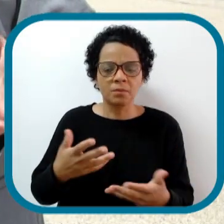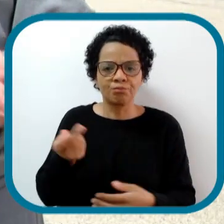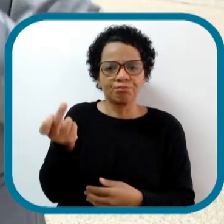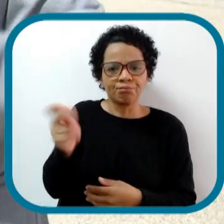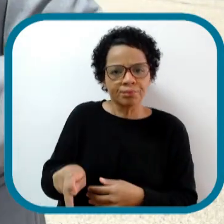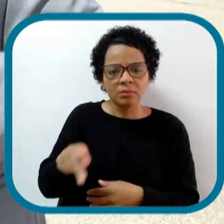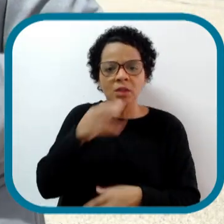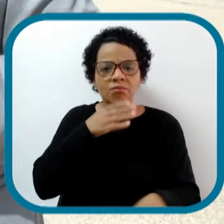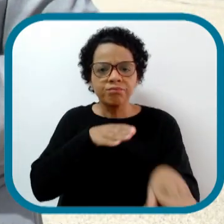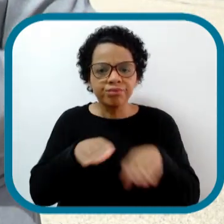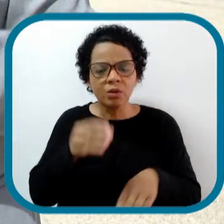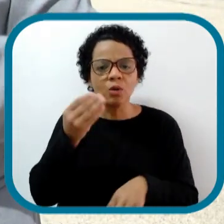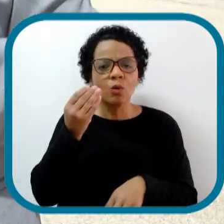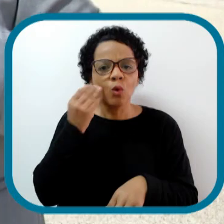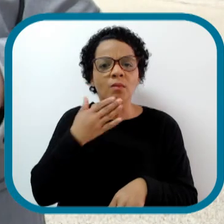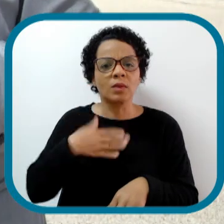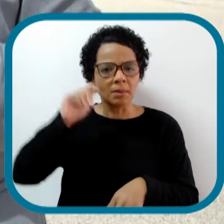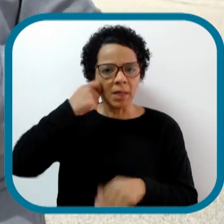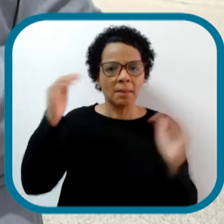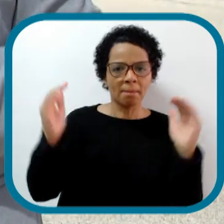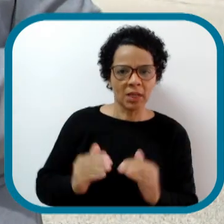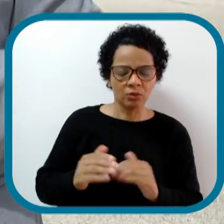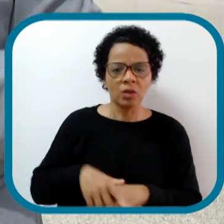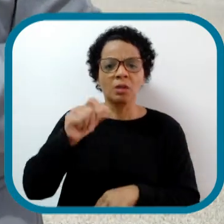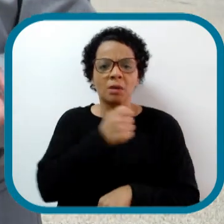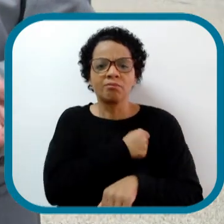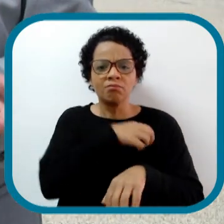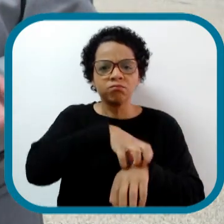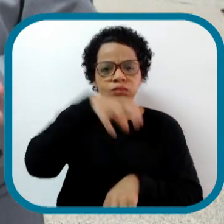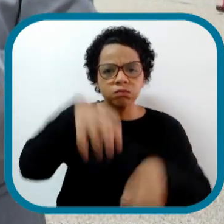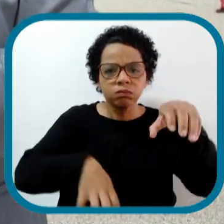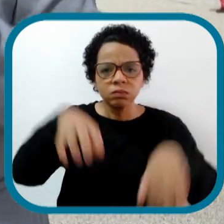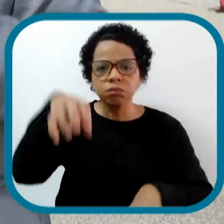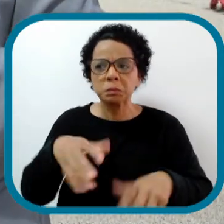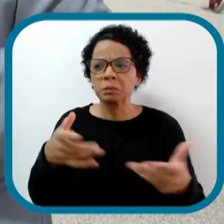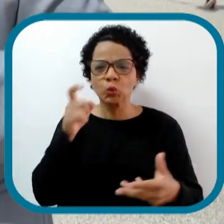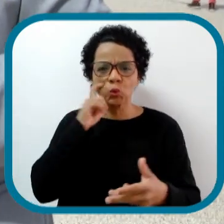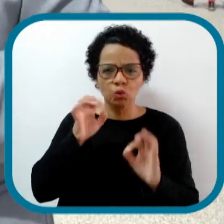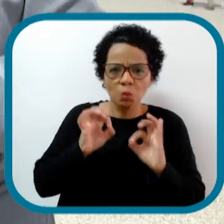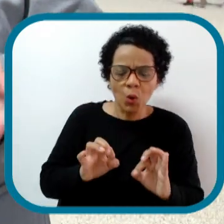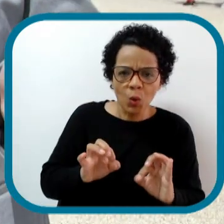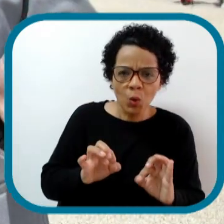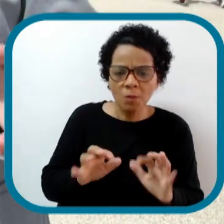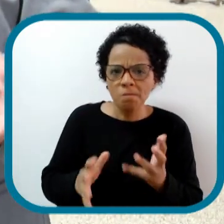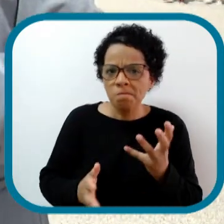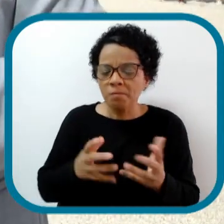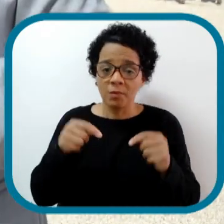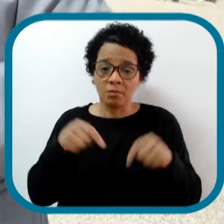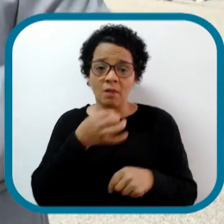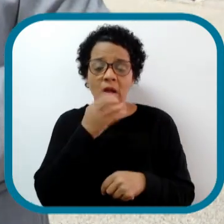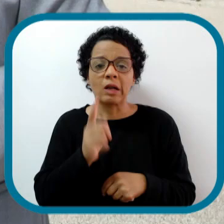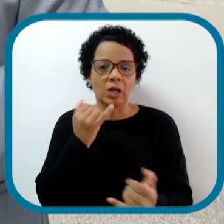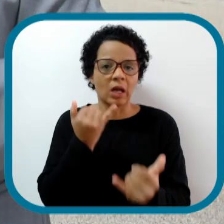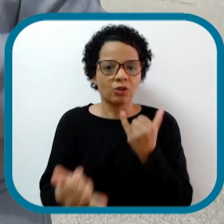podemos mitigar os impactos de um sismo de alta magnitude? E as nossas infraestruturas, será que são realmente seguras?